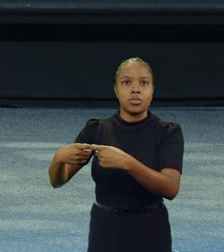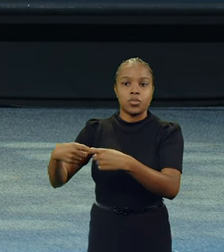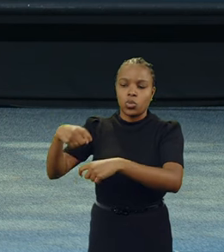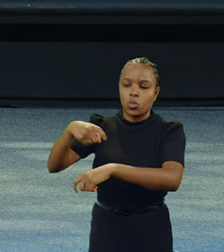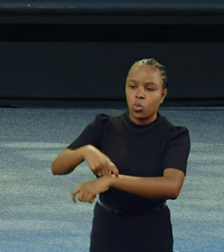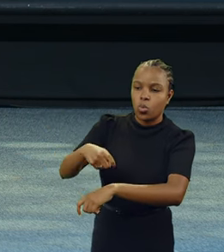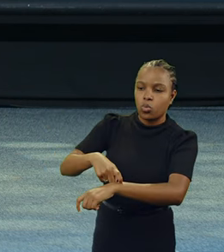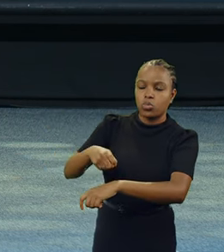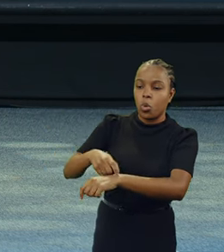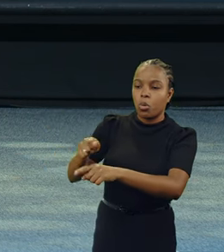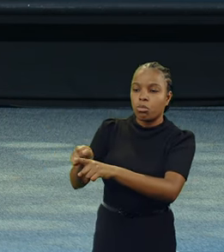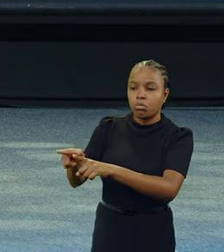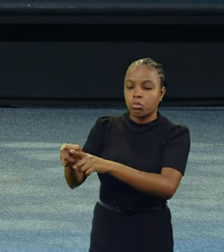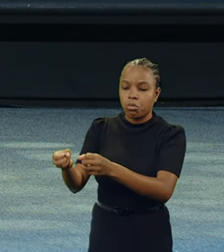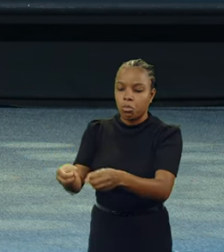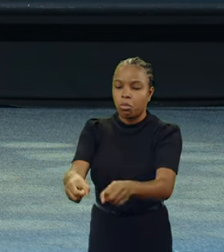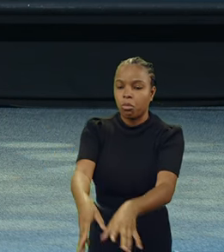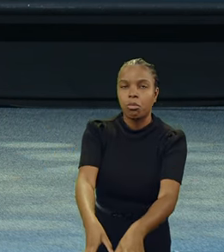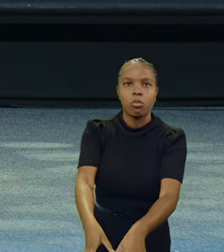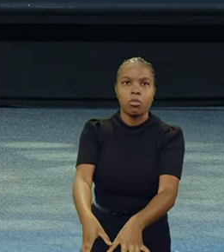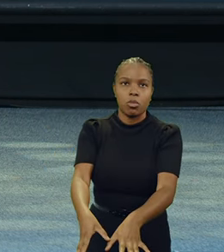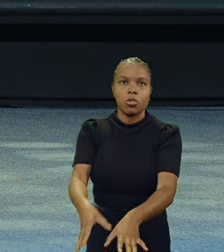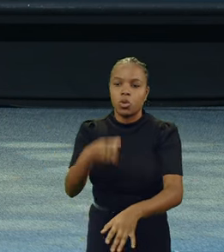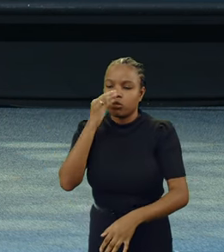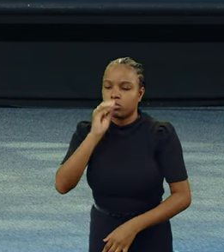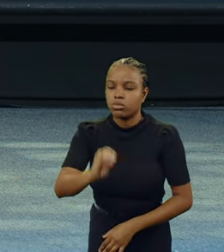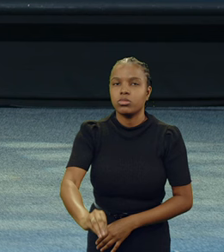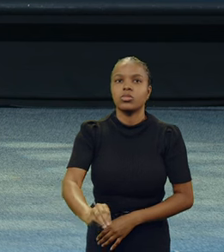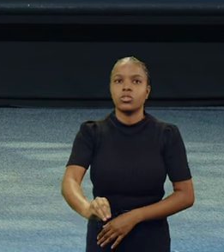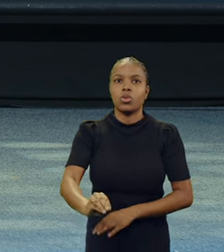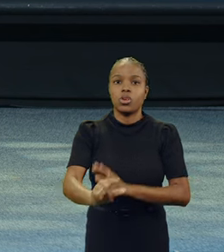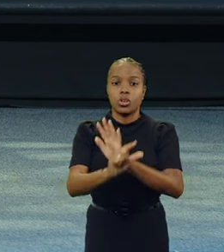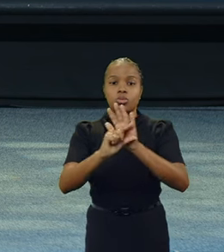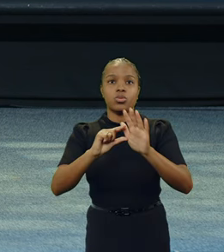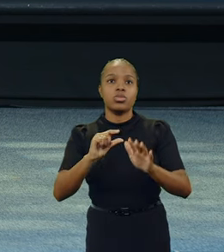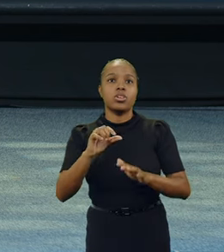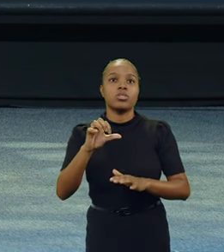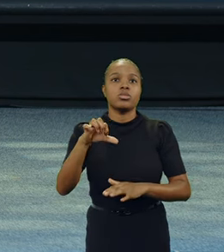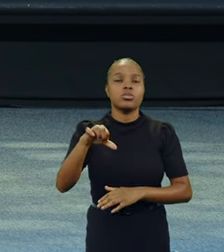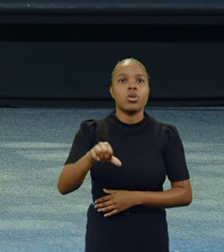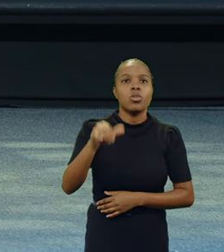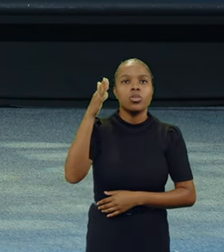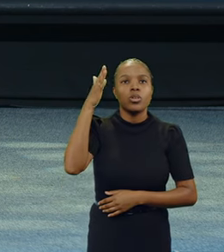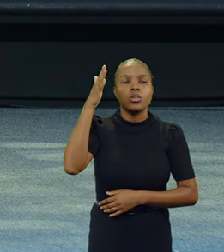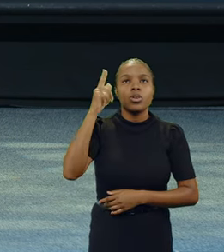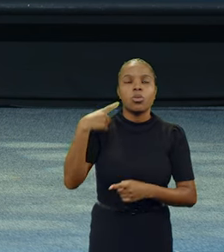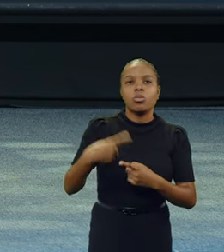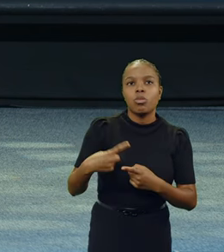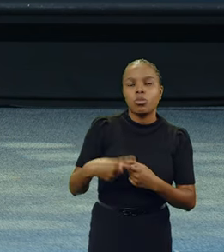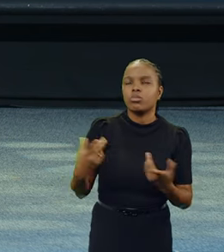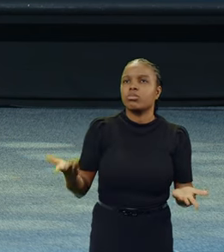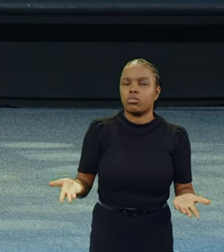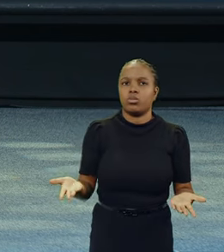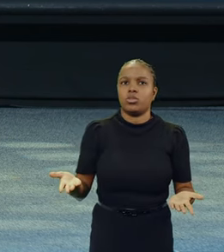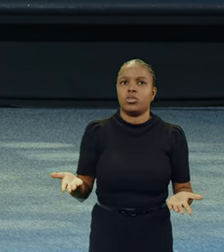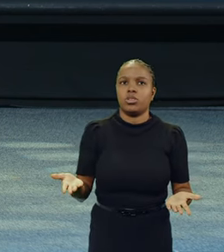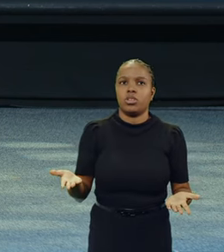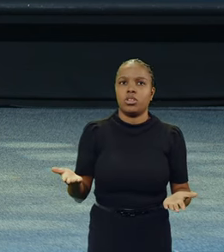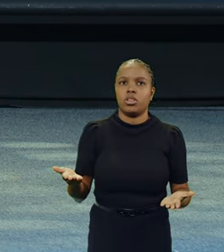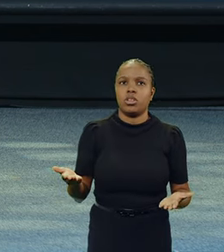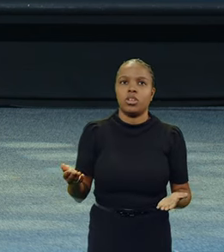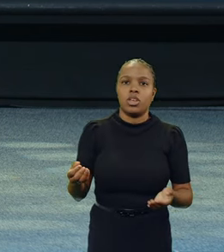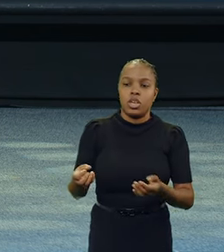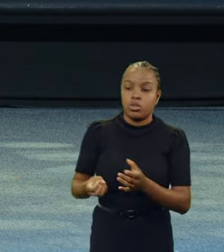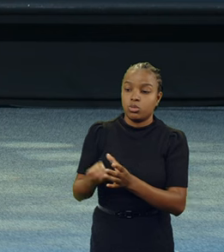o sêmen fora. Aí diz o versículo 9: porque soube que essa semente seria